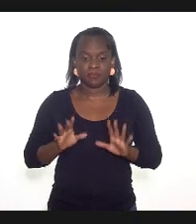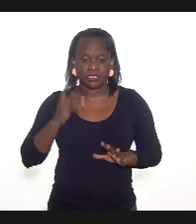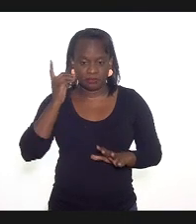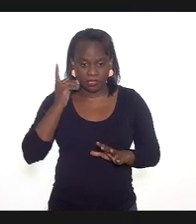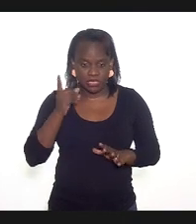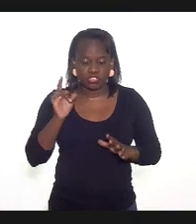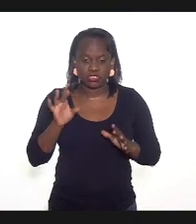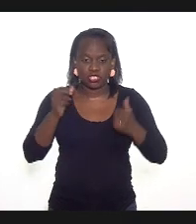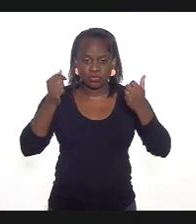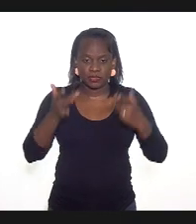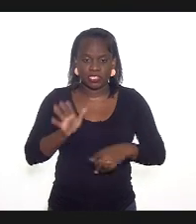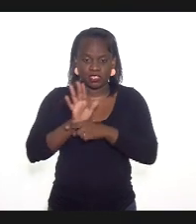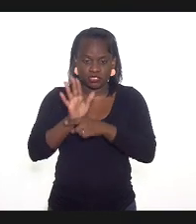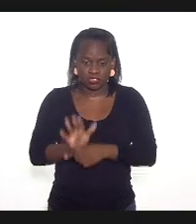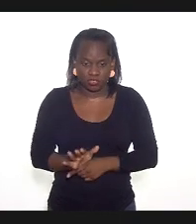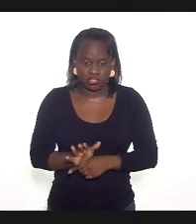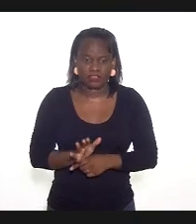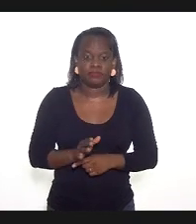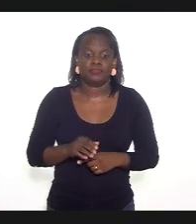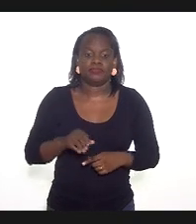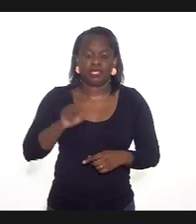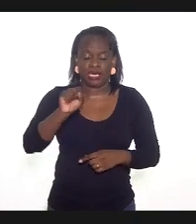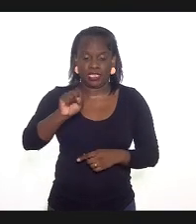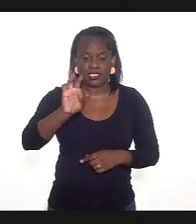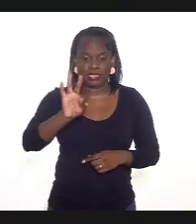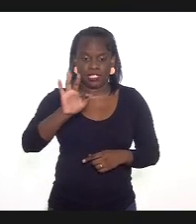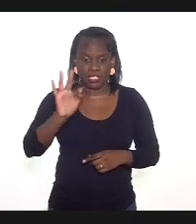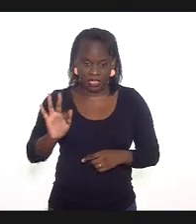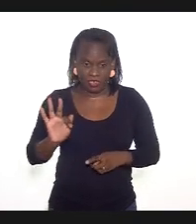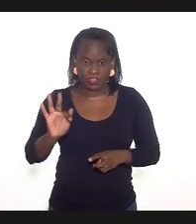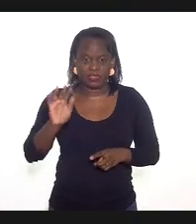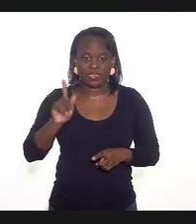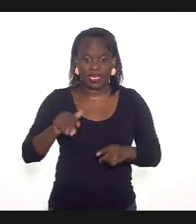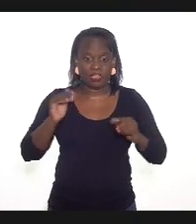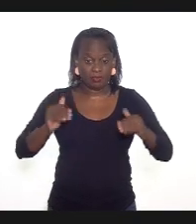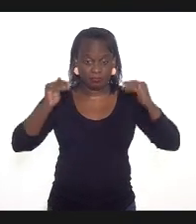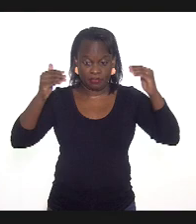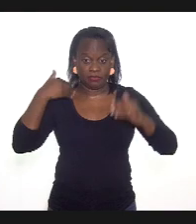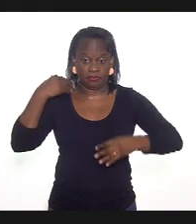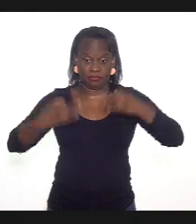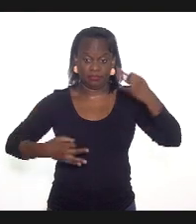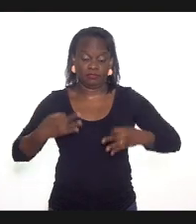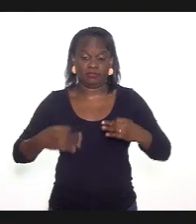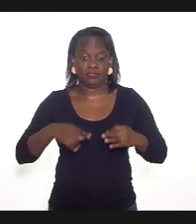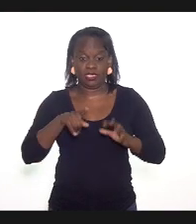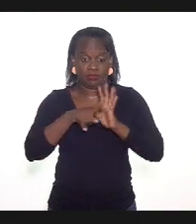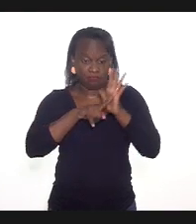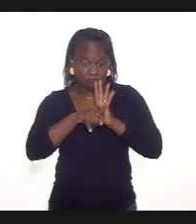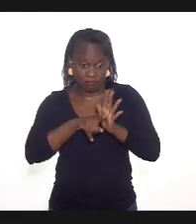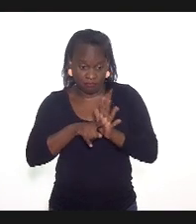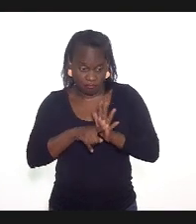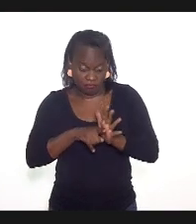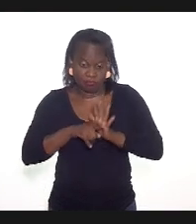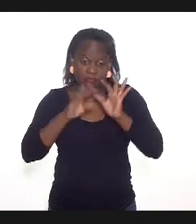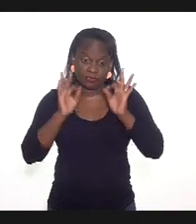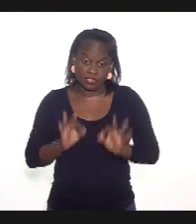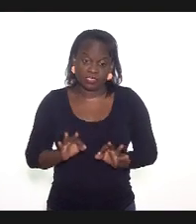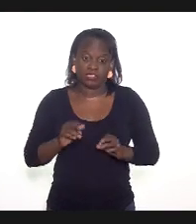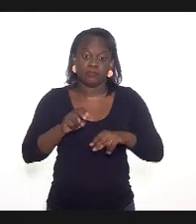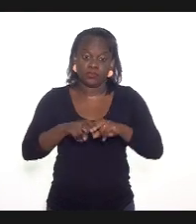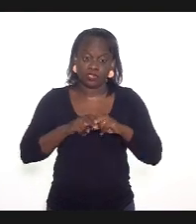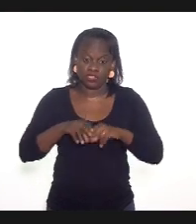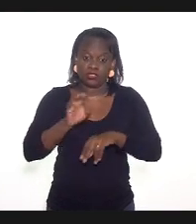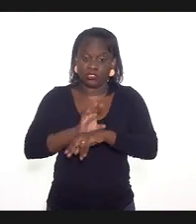só para contribuir, o Supremo Tribunal Federal é a nossa alta corte e eles avaliam justamente a questão